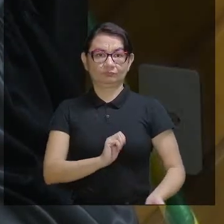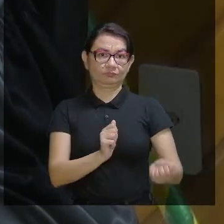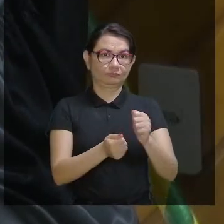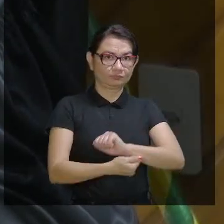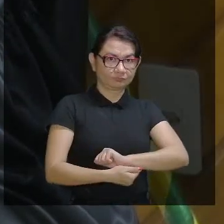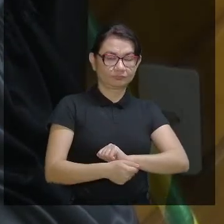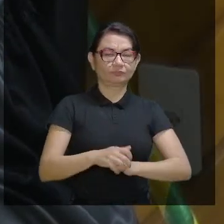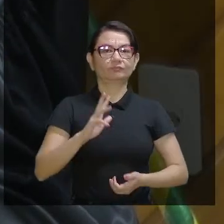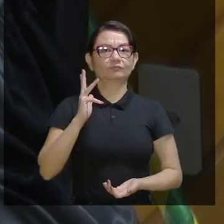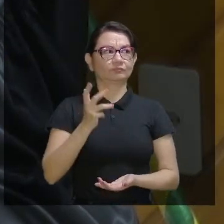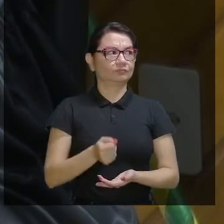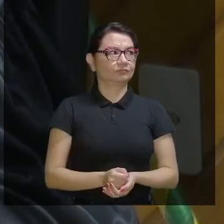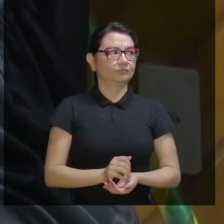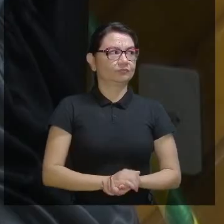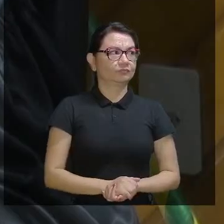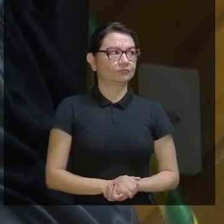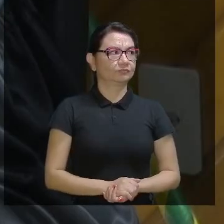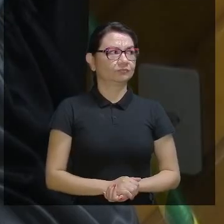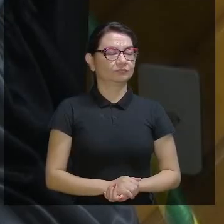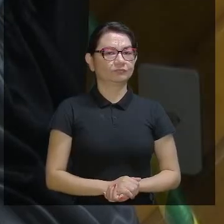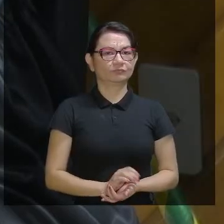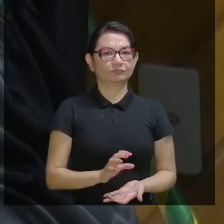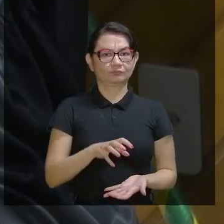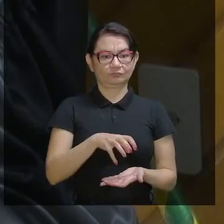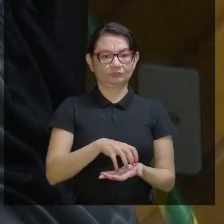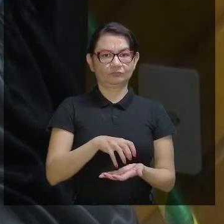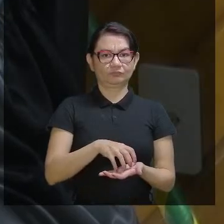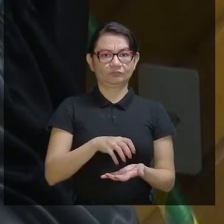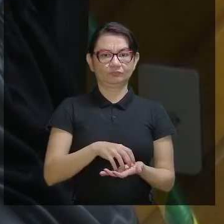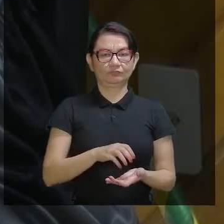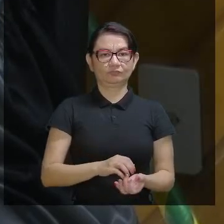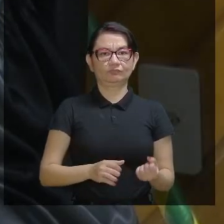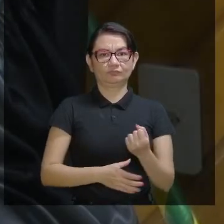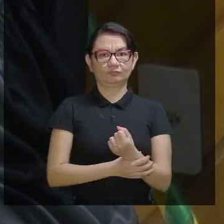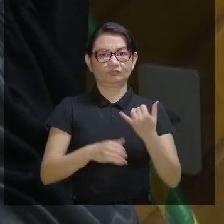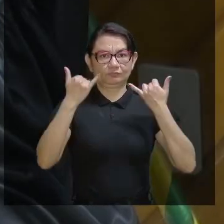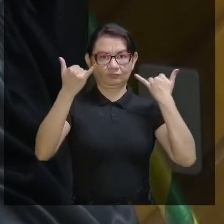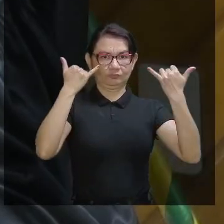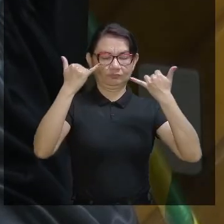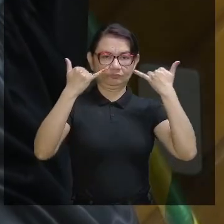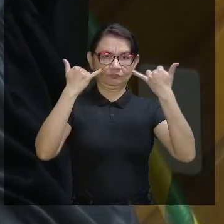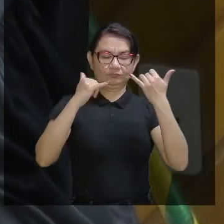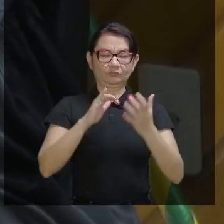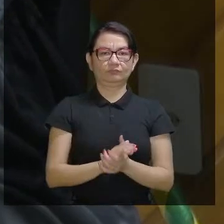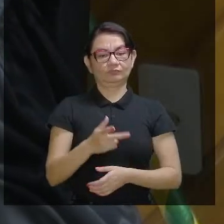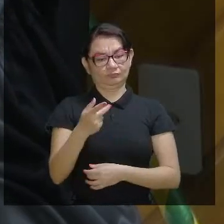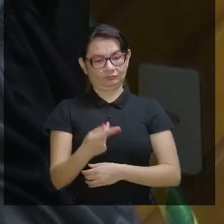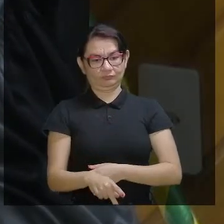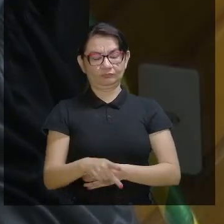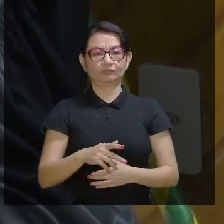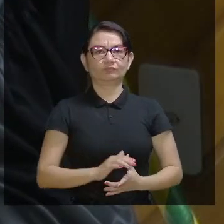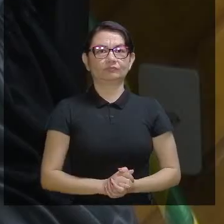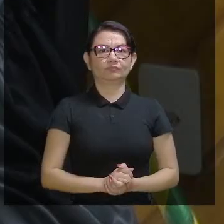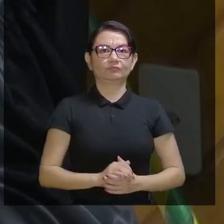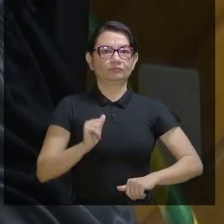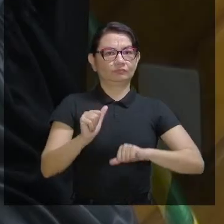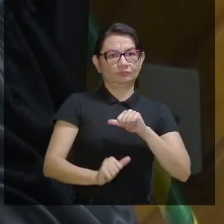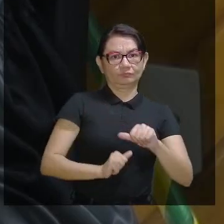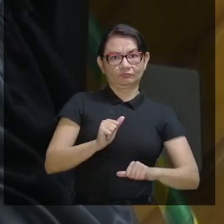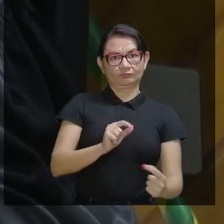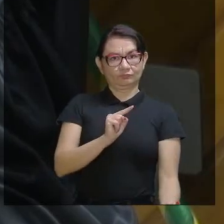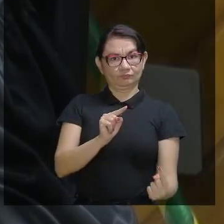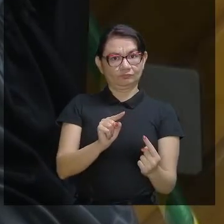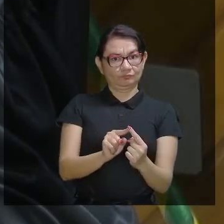restou decidido em reunião do Comitê de Governança e de Segurança da Informação desse tribunal. Em síntese, as alterações